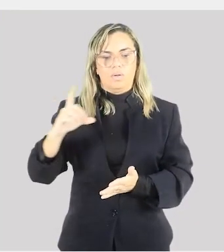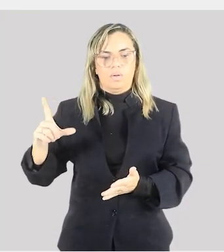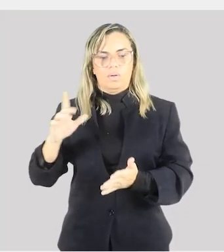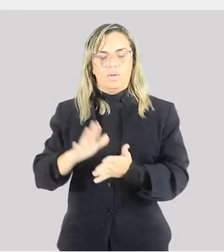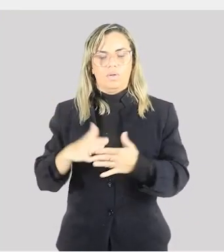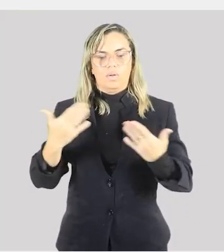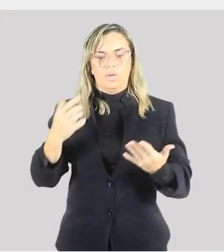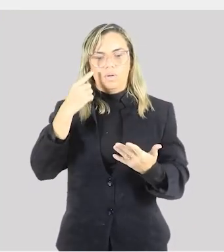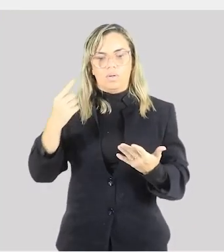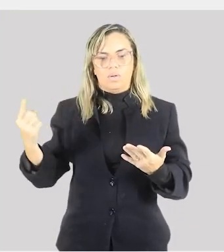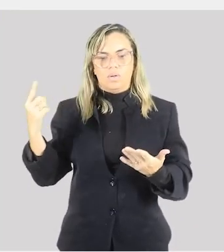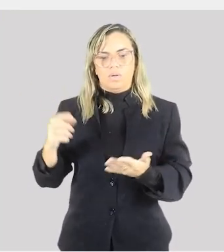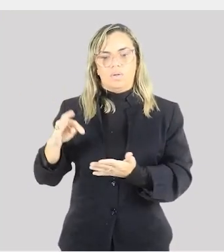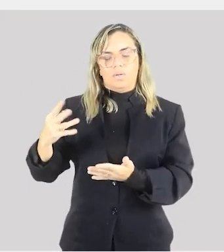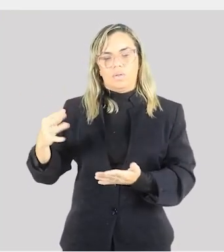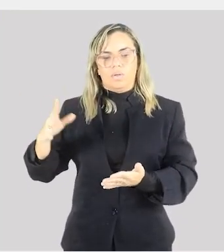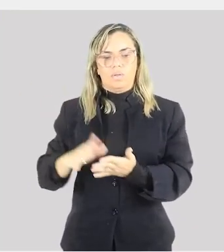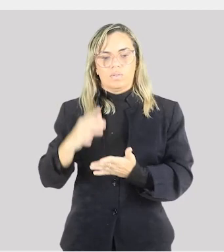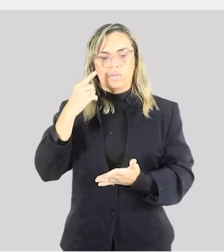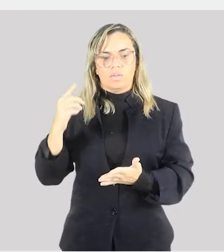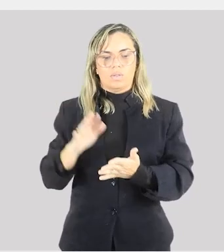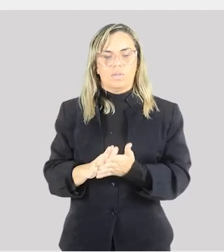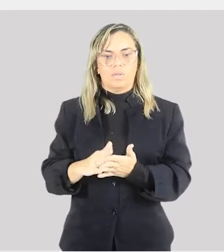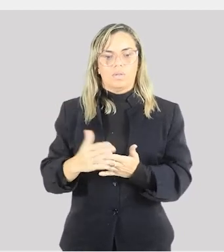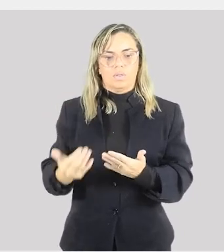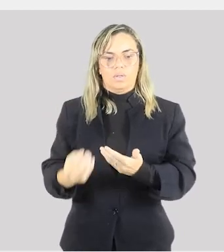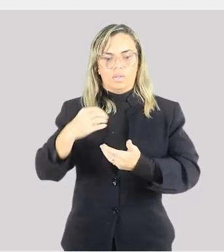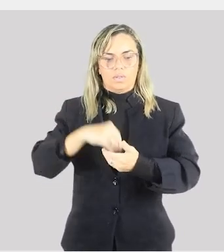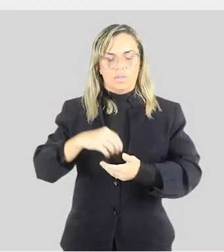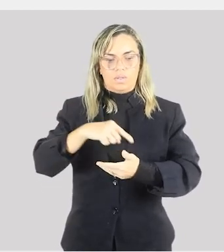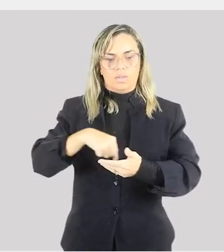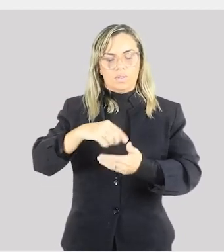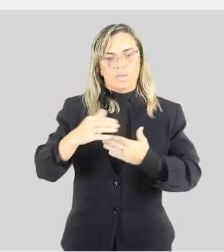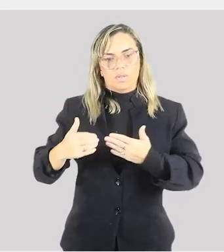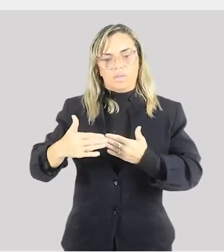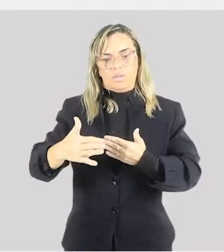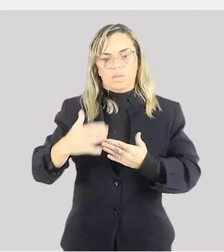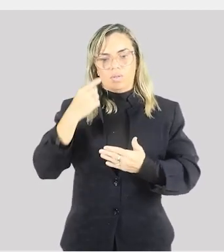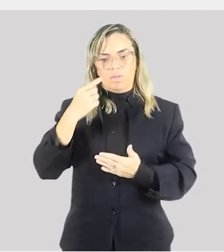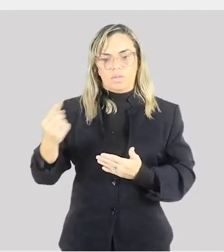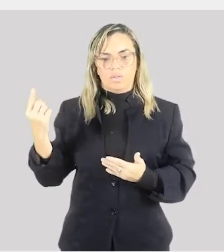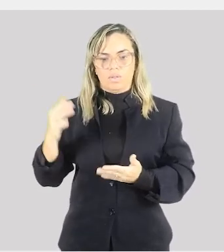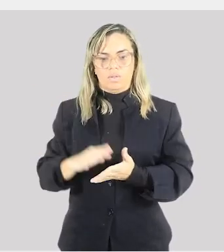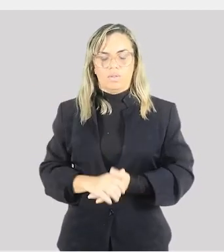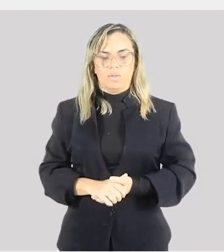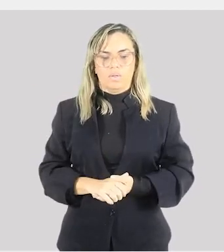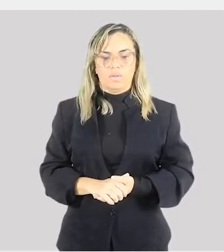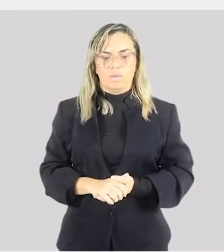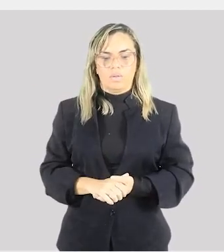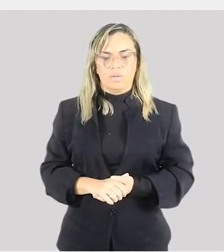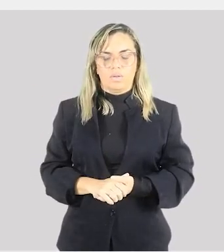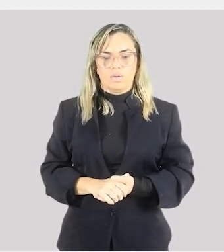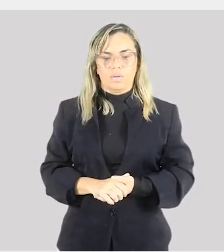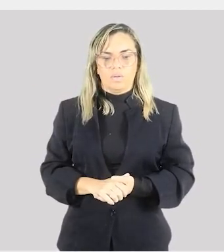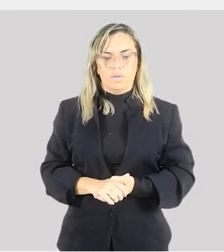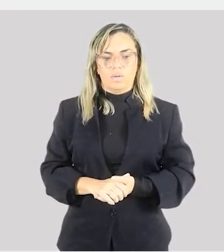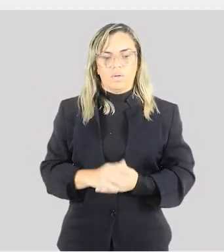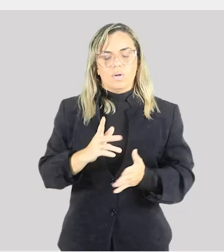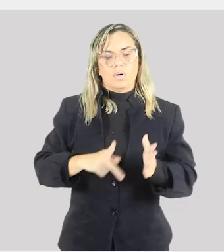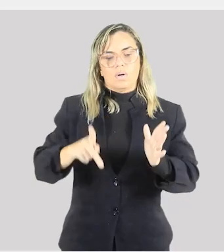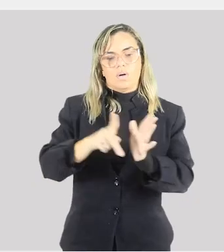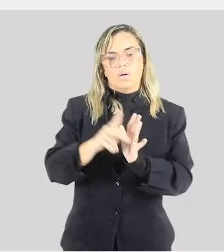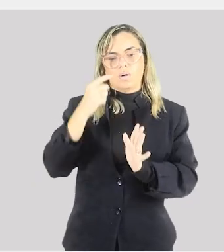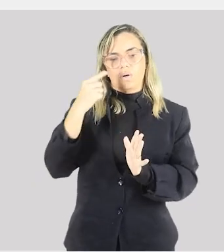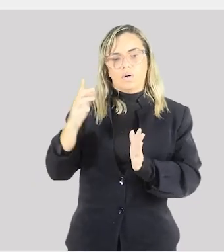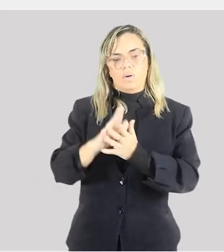de terceiros, eu tenho os atos internos e externos. Interno, quando atinge apenas os agentes ou os órgãos da própria